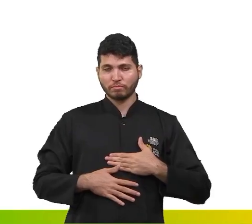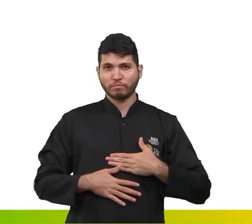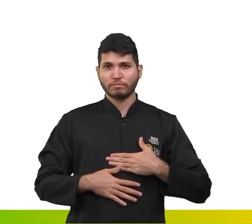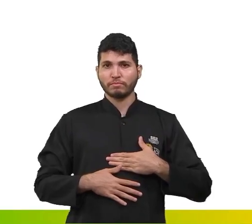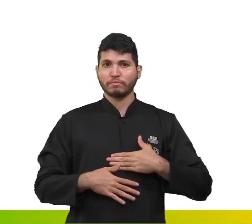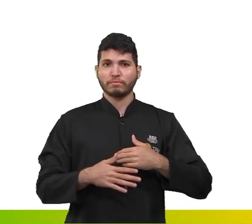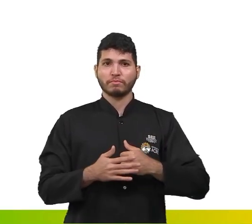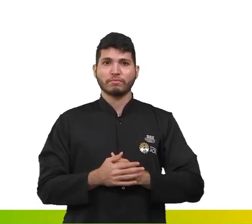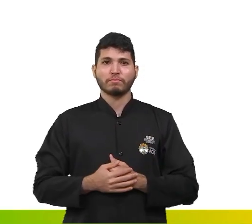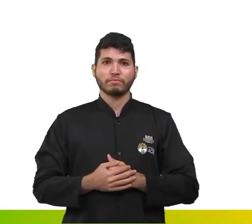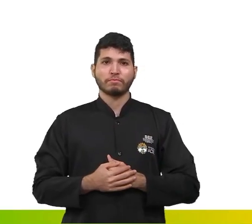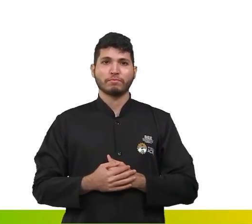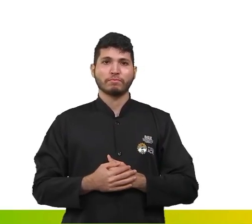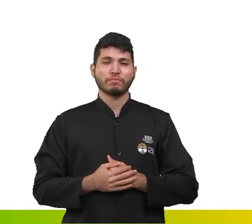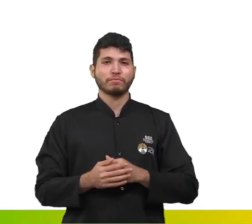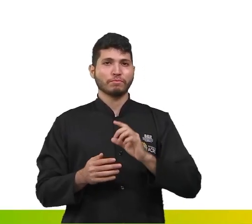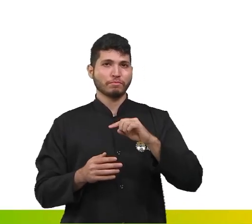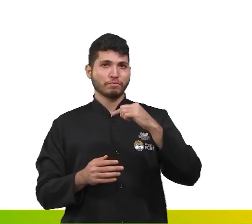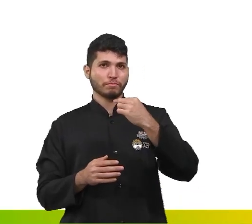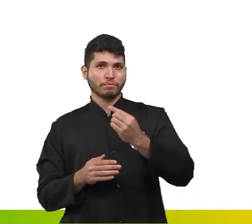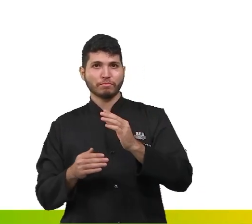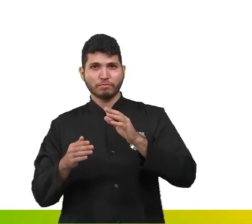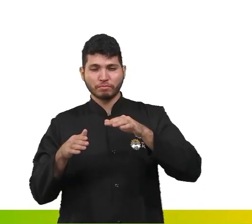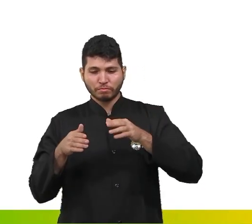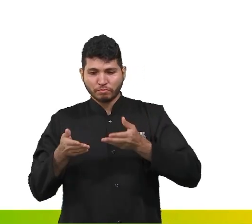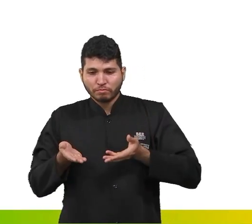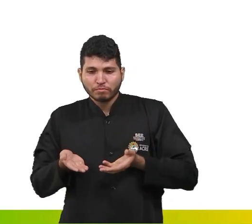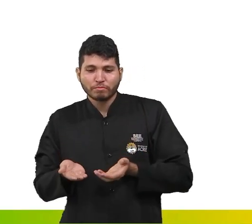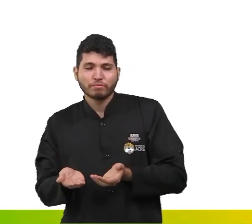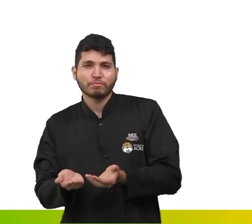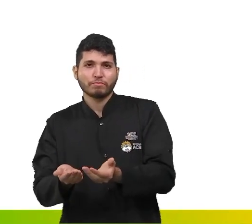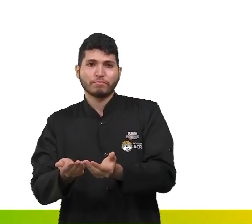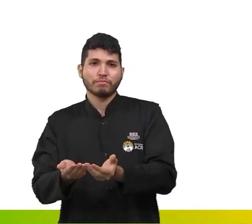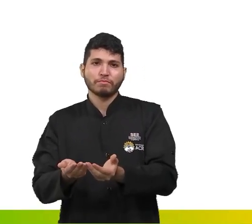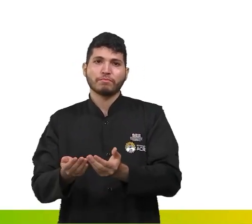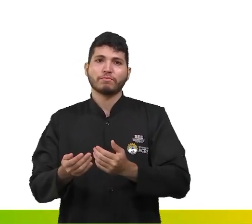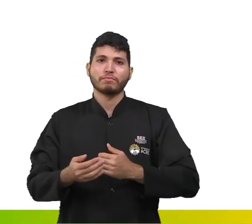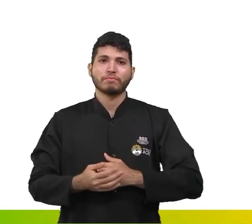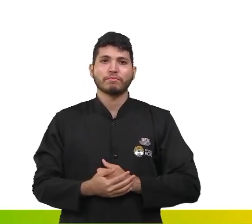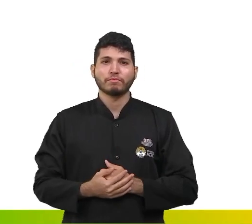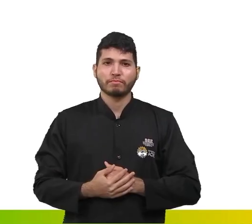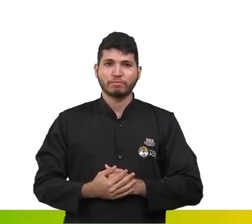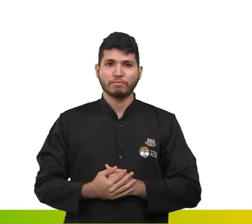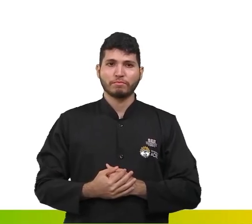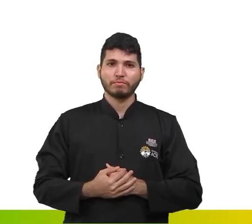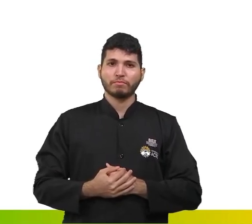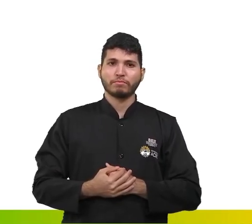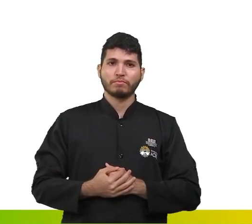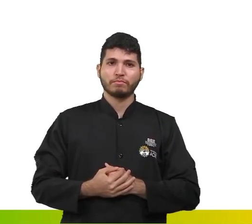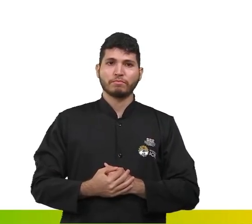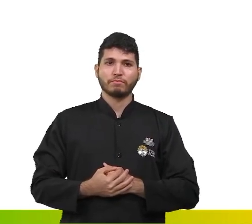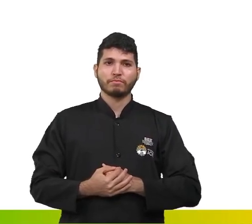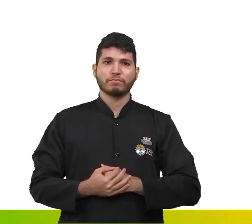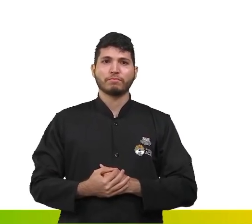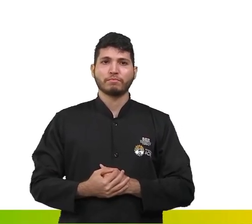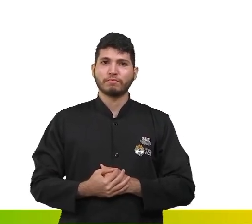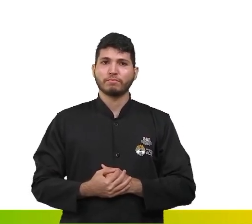depois enterrado. Então esses são alguns exemplos que eu trago aqui para vocês